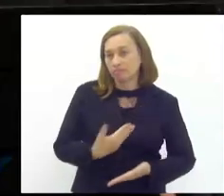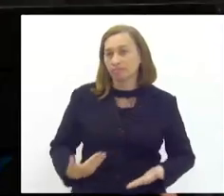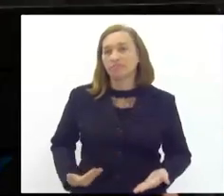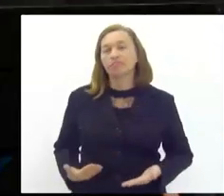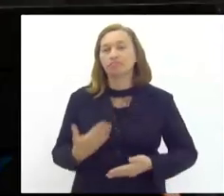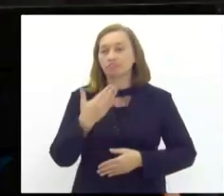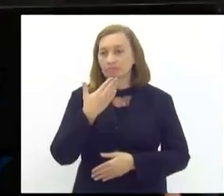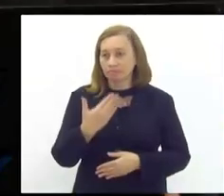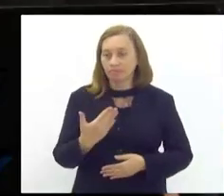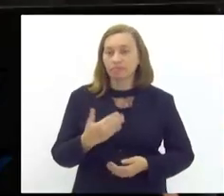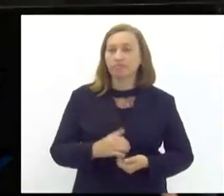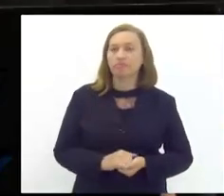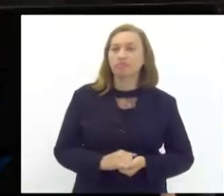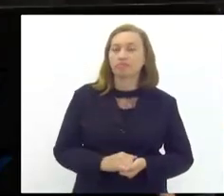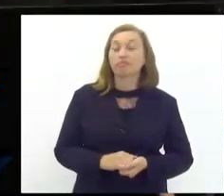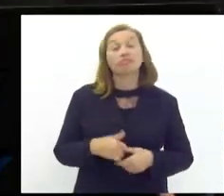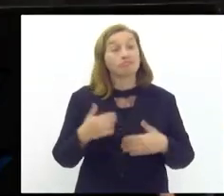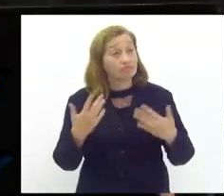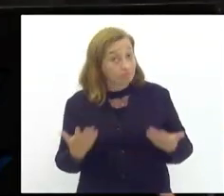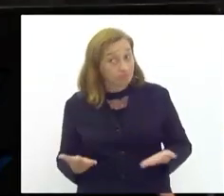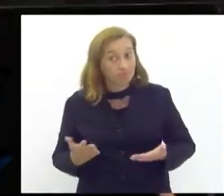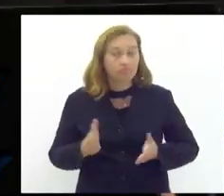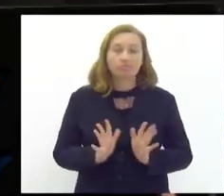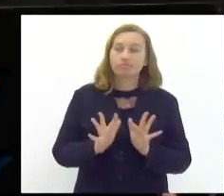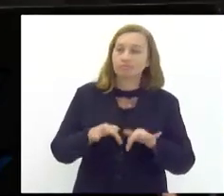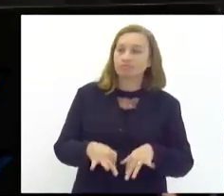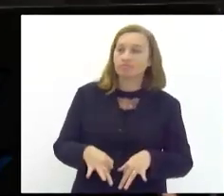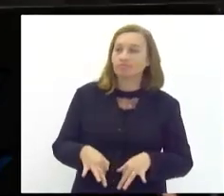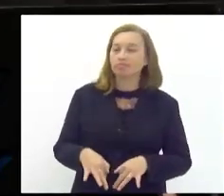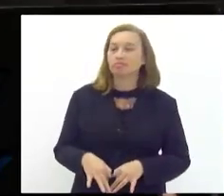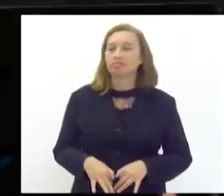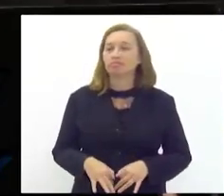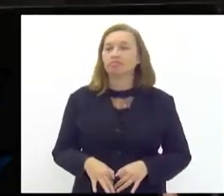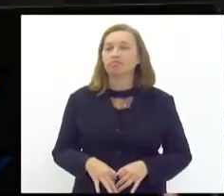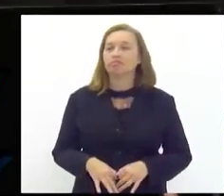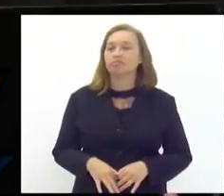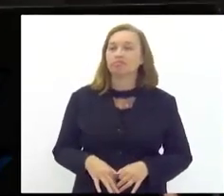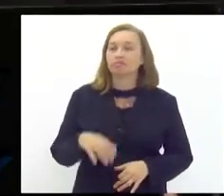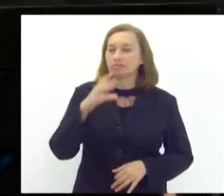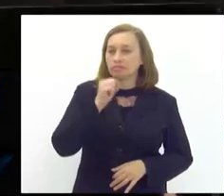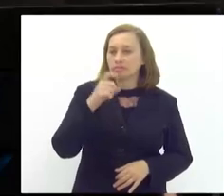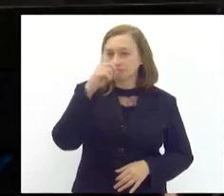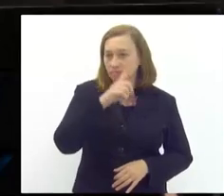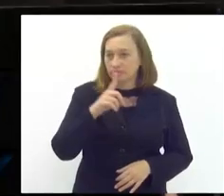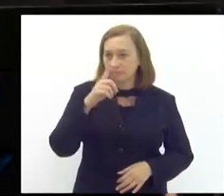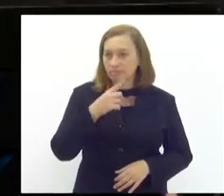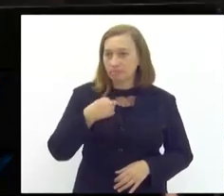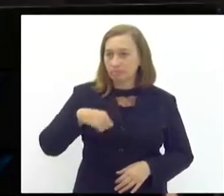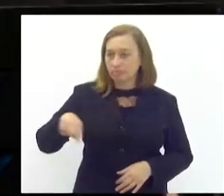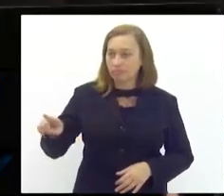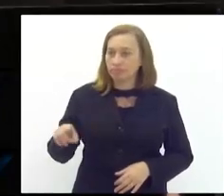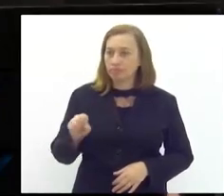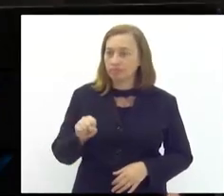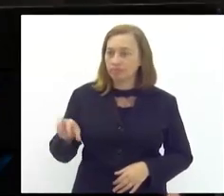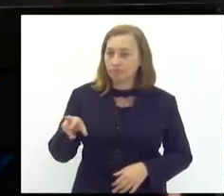puxar a orelha Então nesse final de semana eu subi a Serra do Piloto